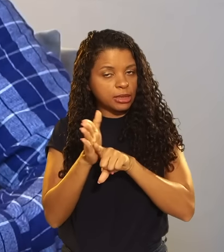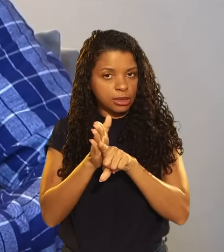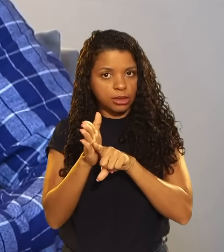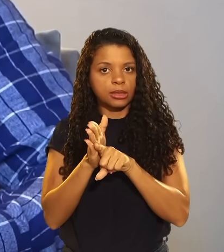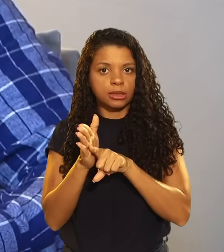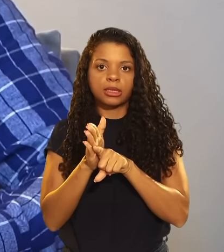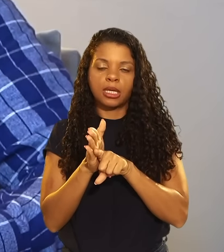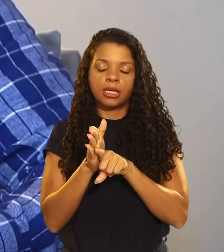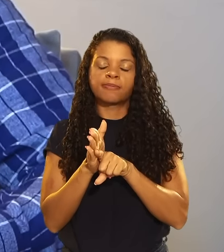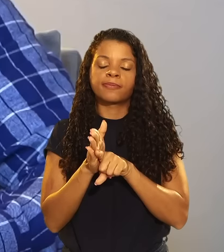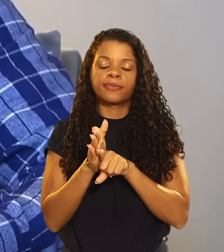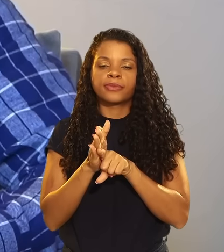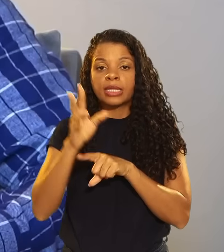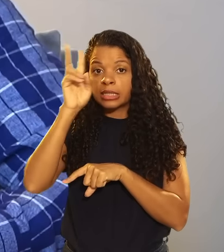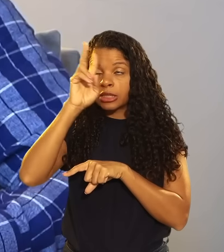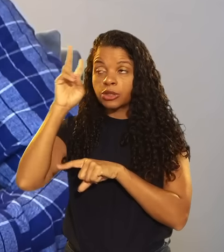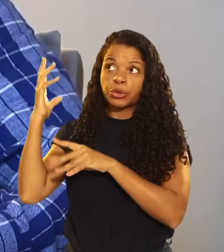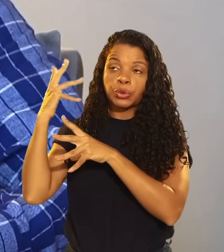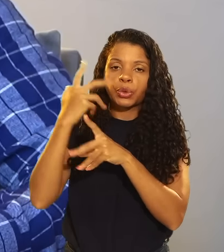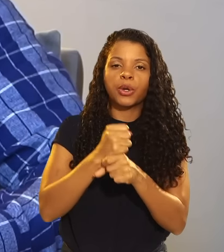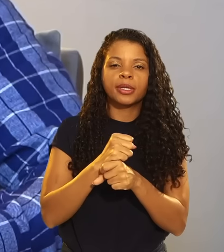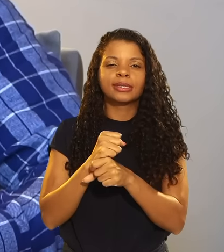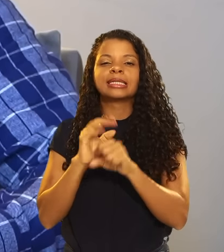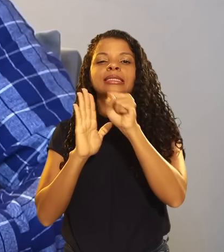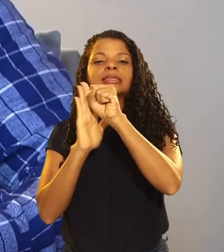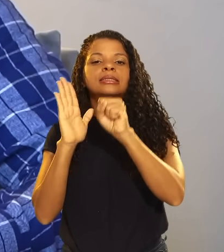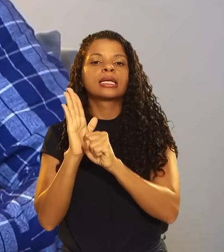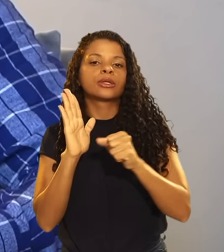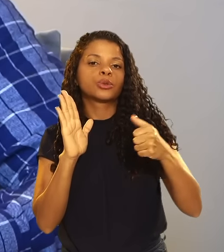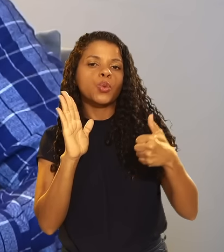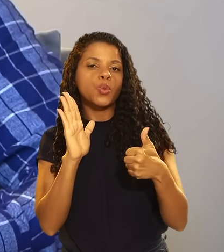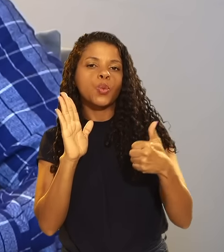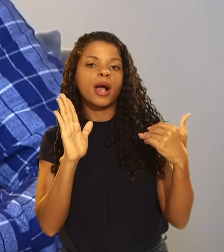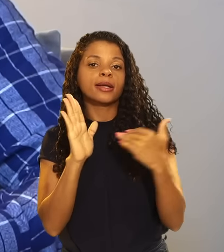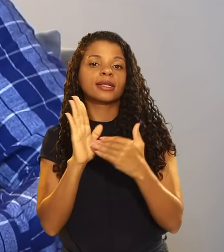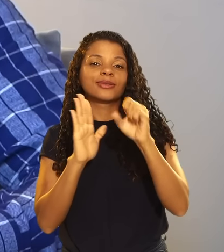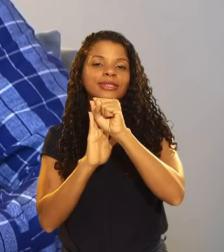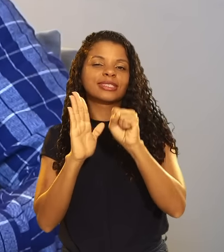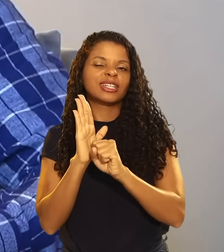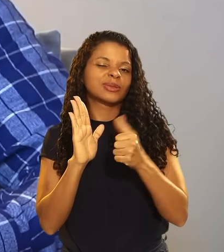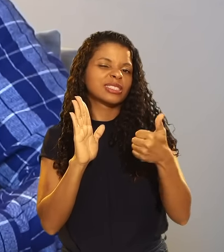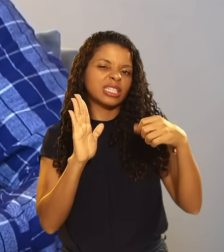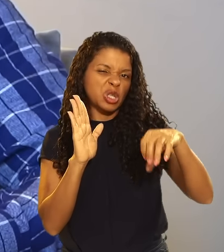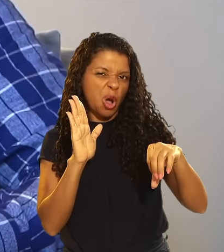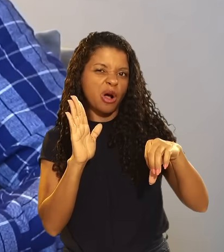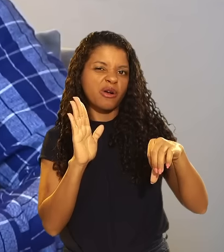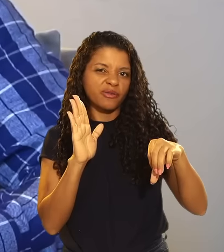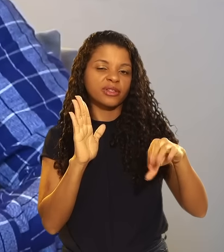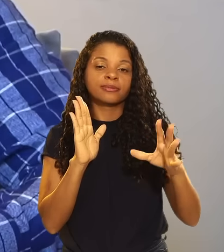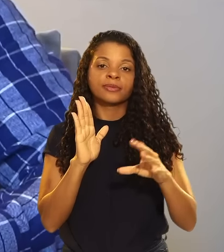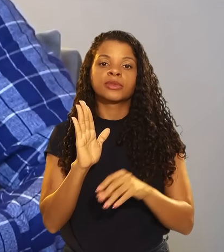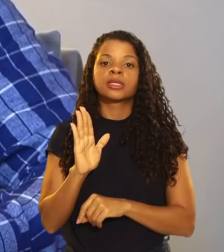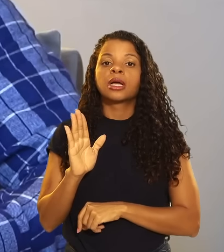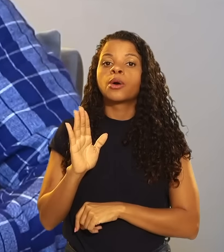na história, e do século I aqui até o século XIX e XX, o século I, o Flávio